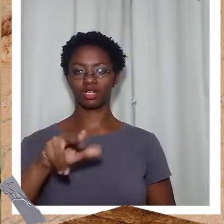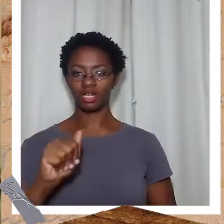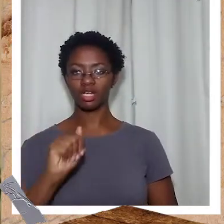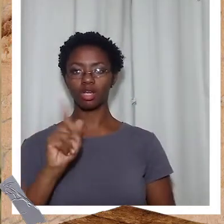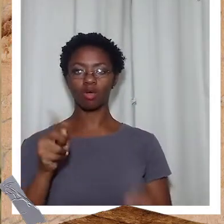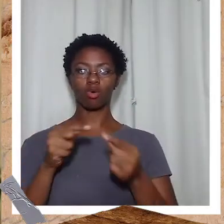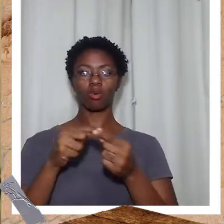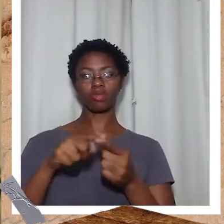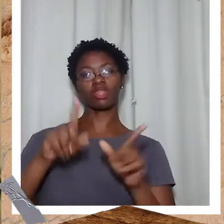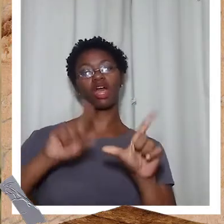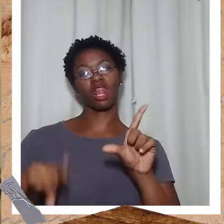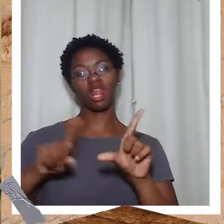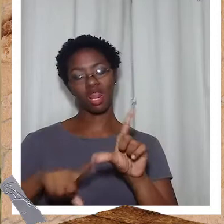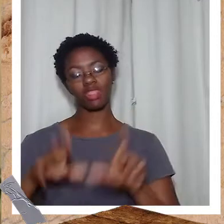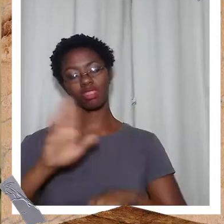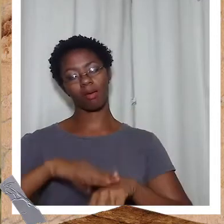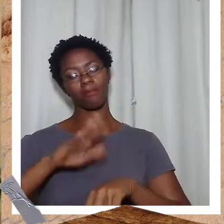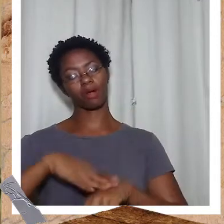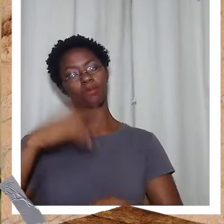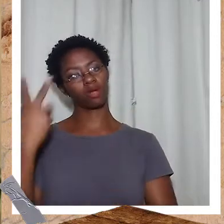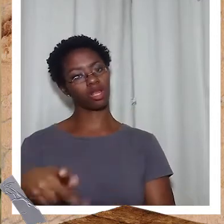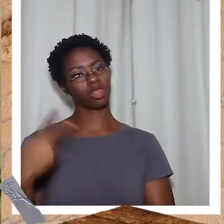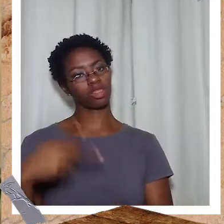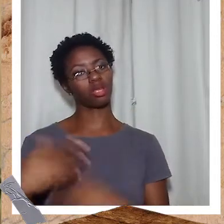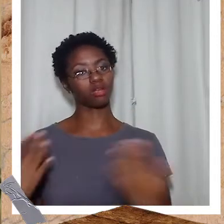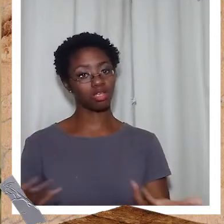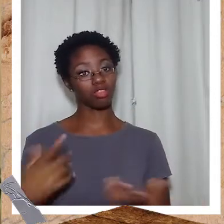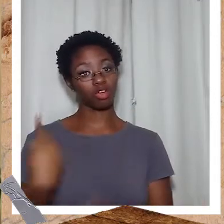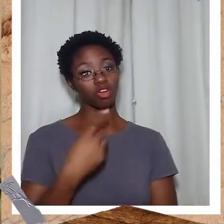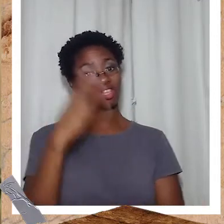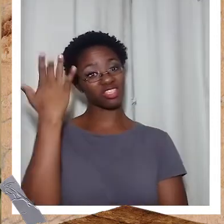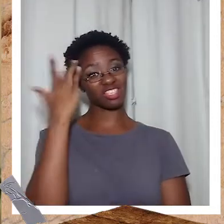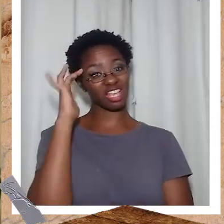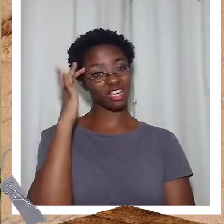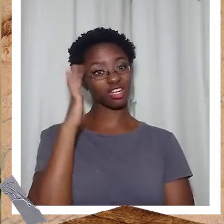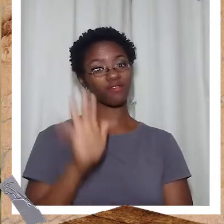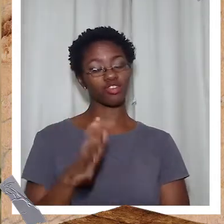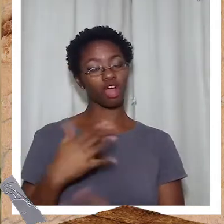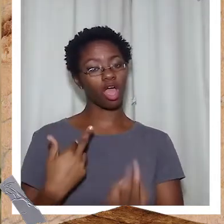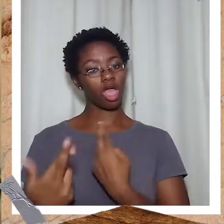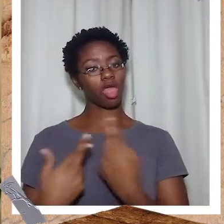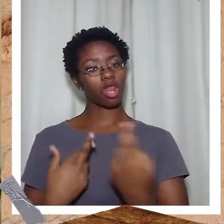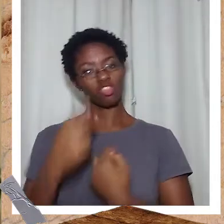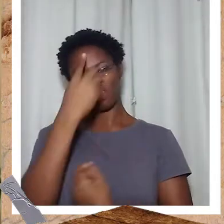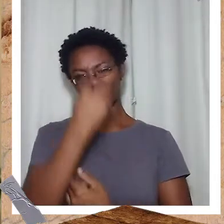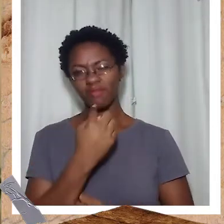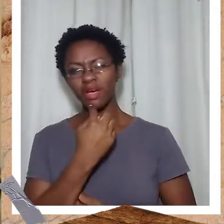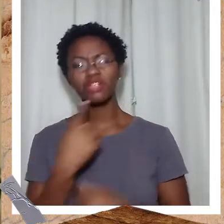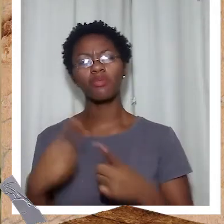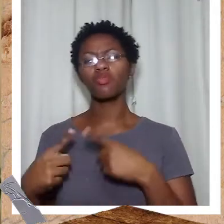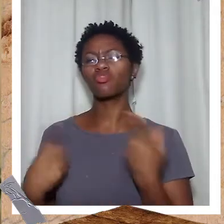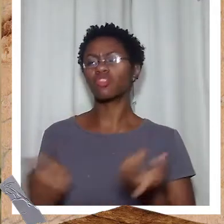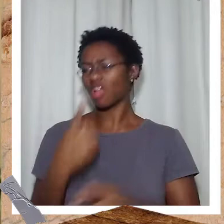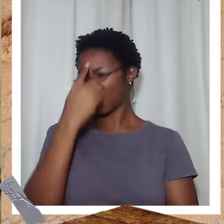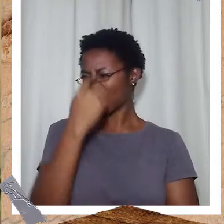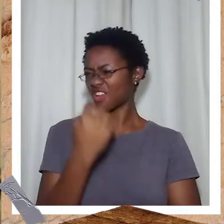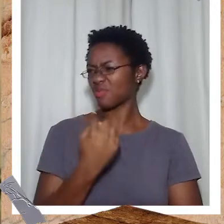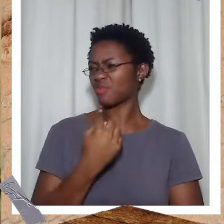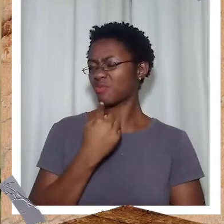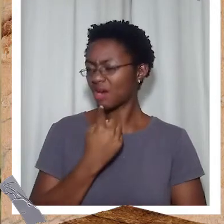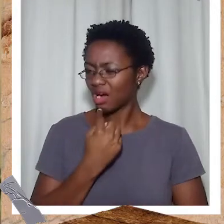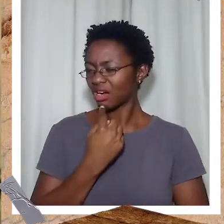letra da própria autora. Então, essa desconfiança nossa, por exemplo, né, em relação a essas imagens, por que nas imagens em que